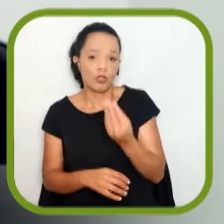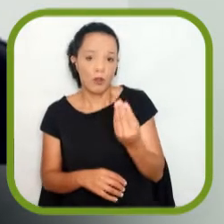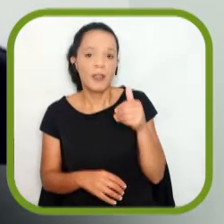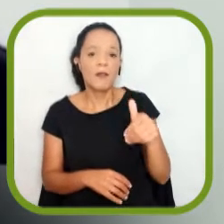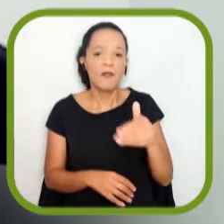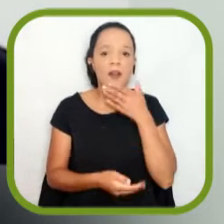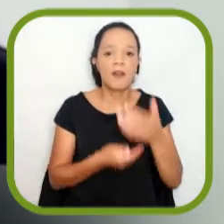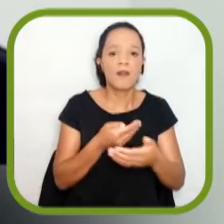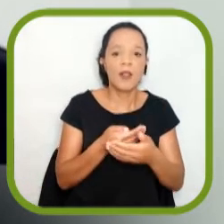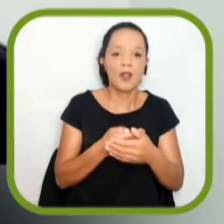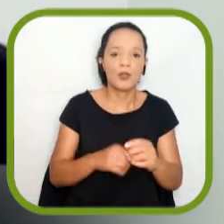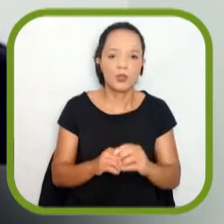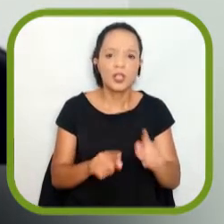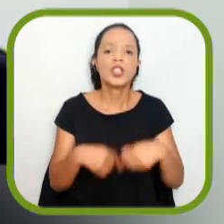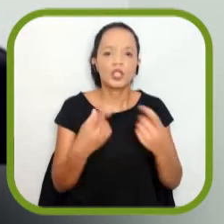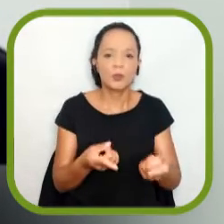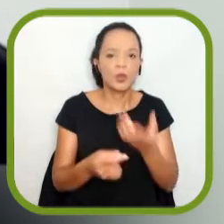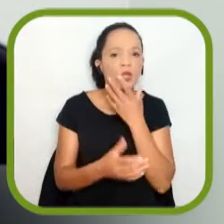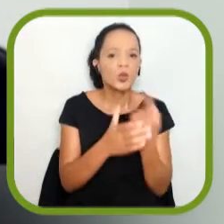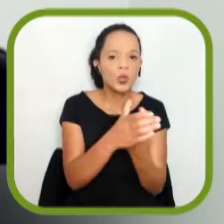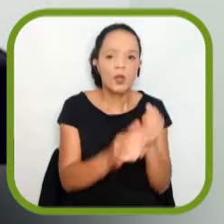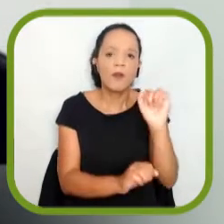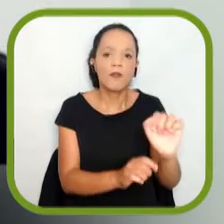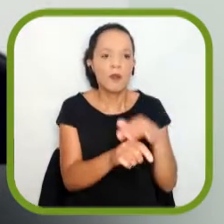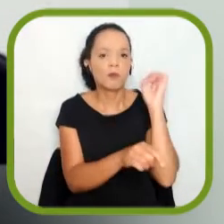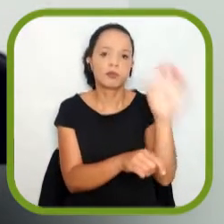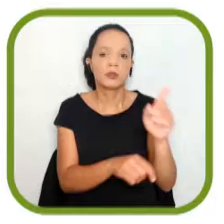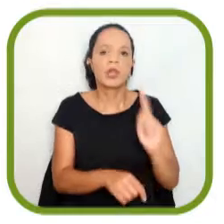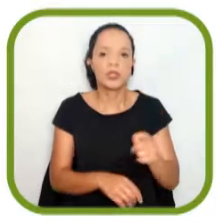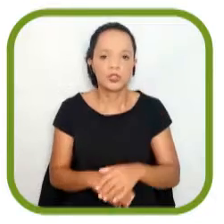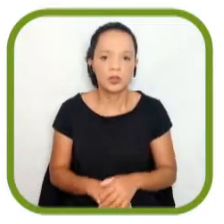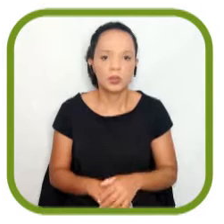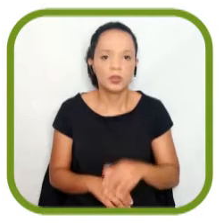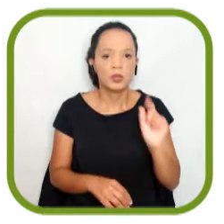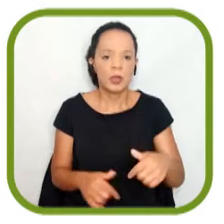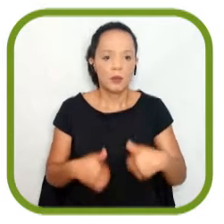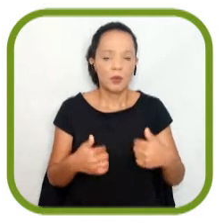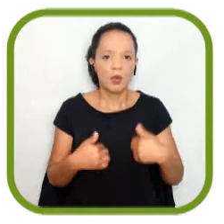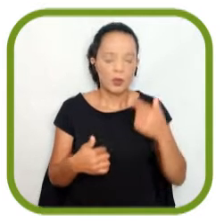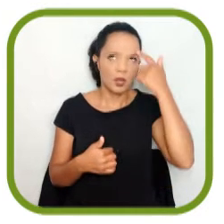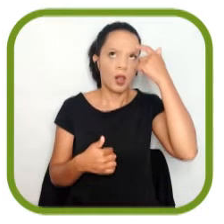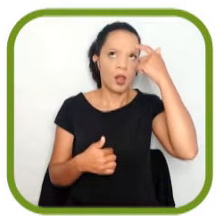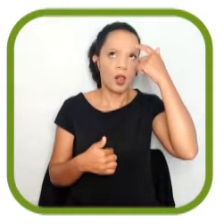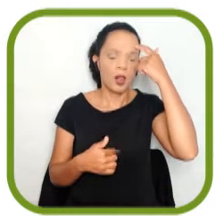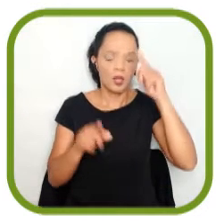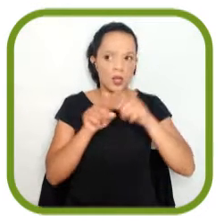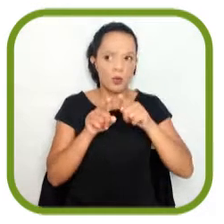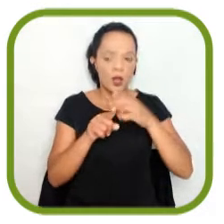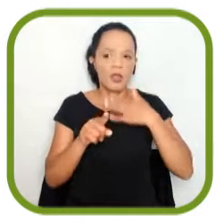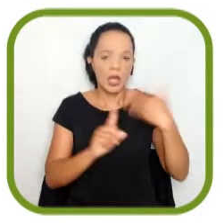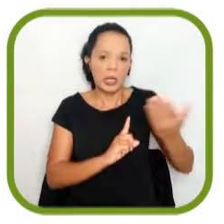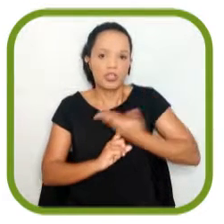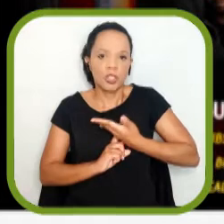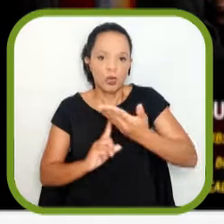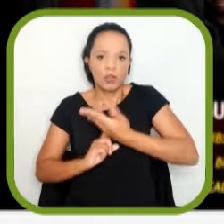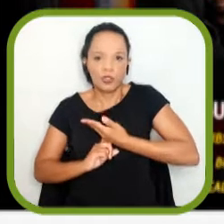a uns anos estão velhos. E depois, e a solidão a que eles são atirados? e a própria autorrepressão que eles exercem sobre si